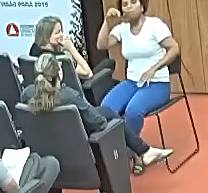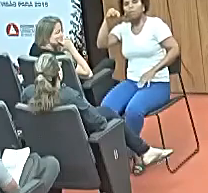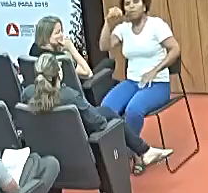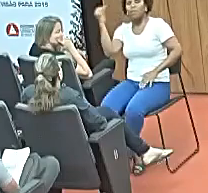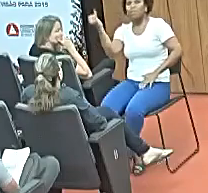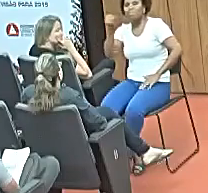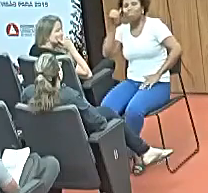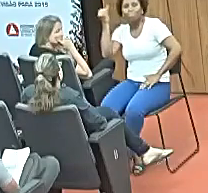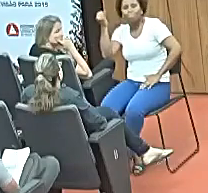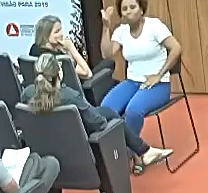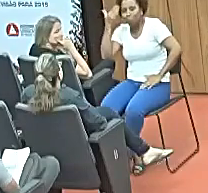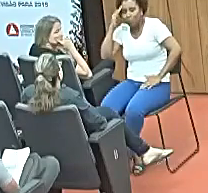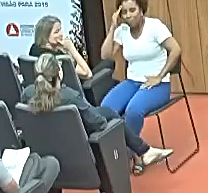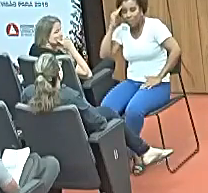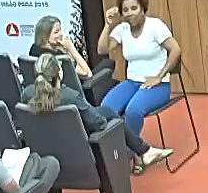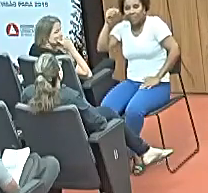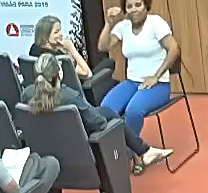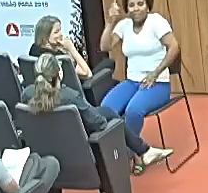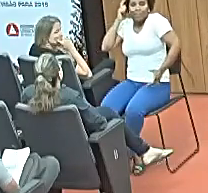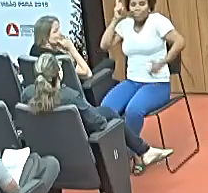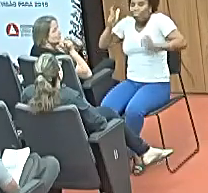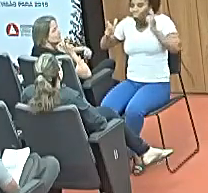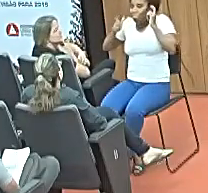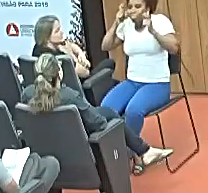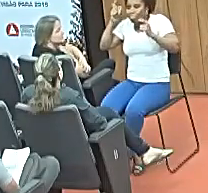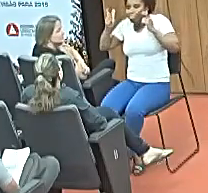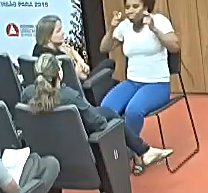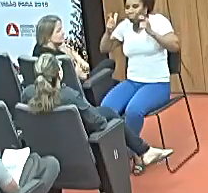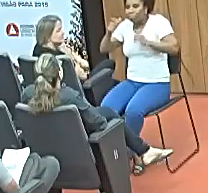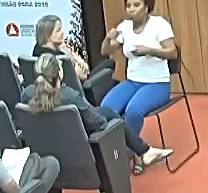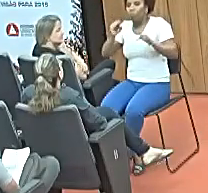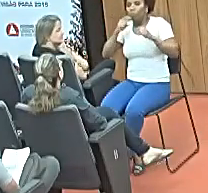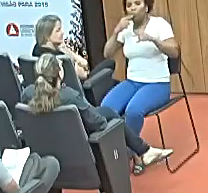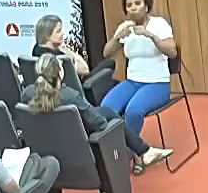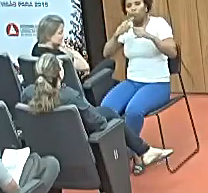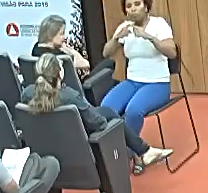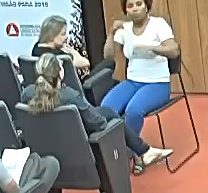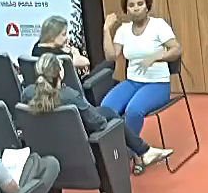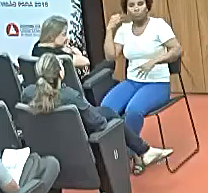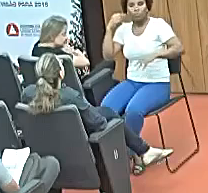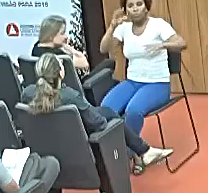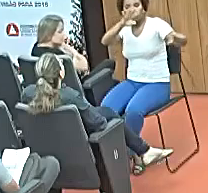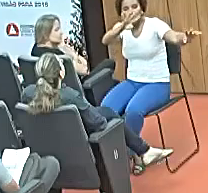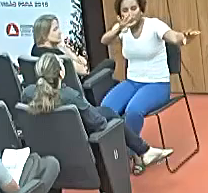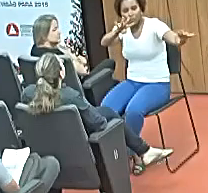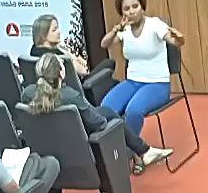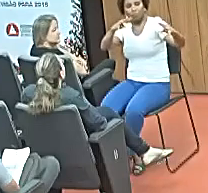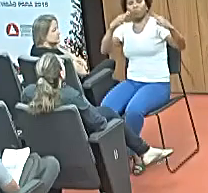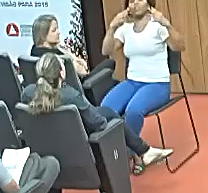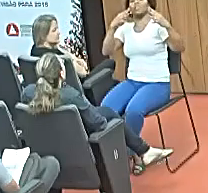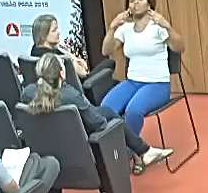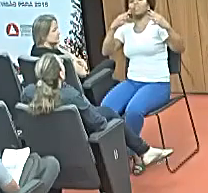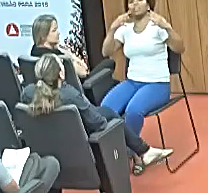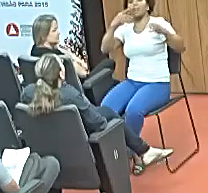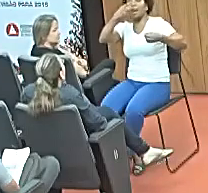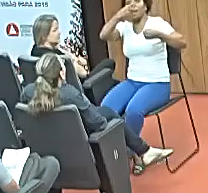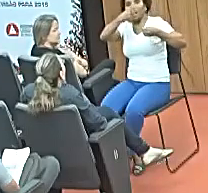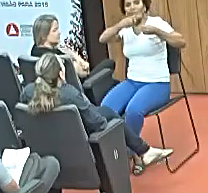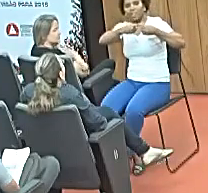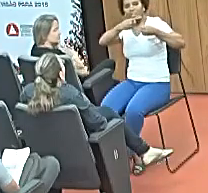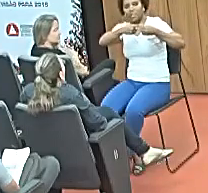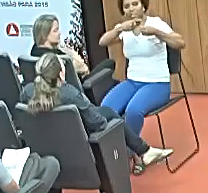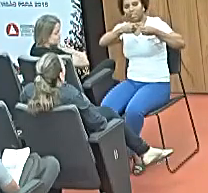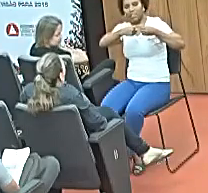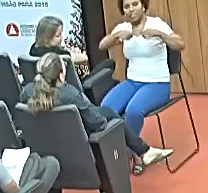estado de minas gerais volta seus olhos para a nossa causa segurando os direitos da natureza dos